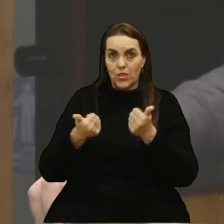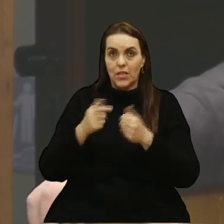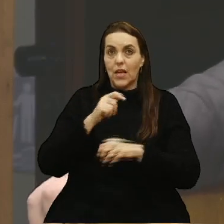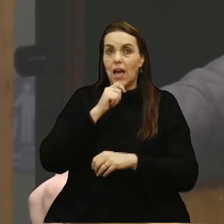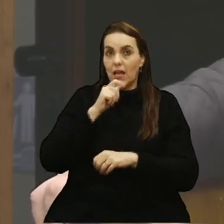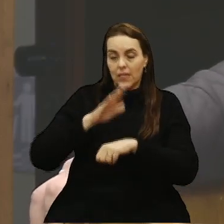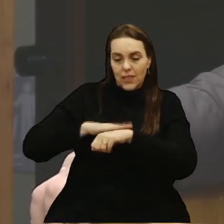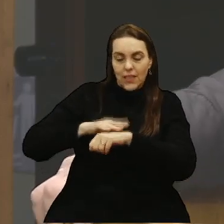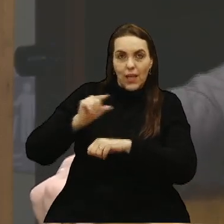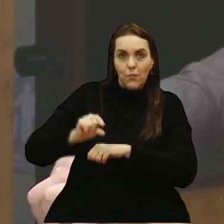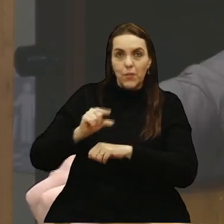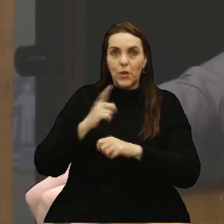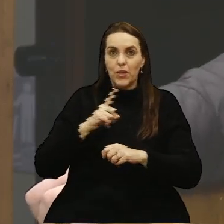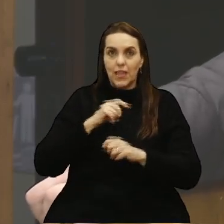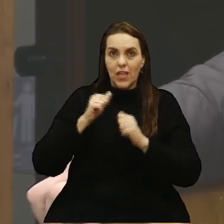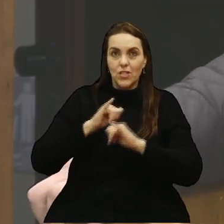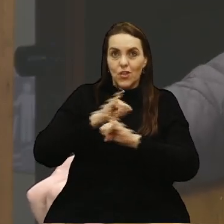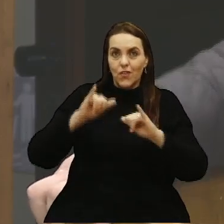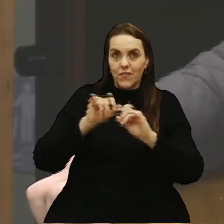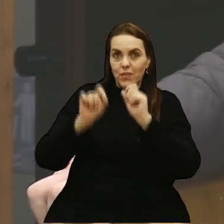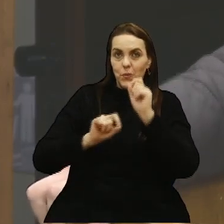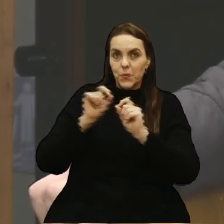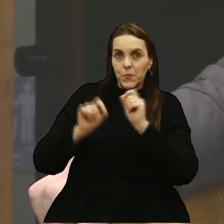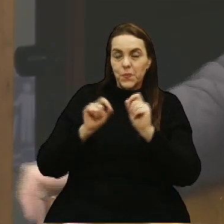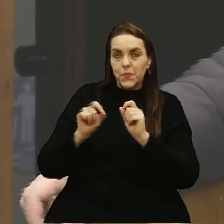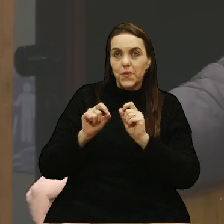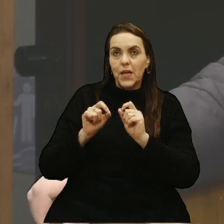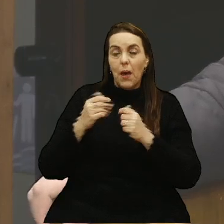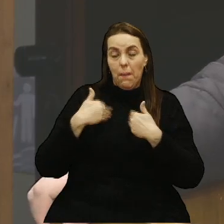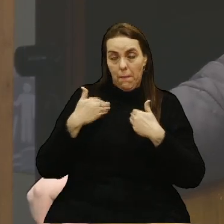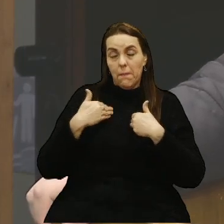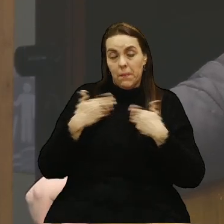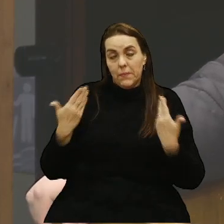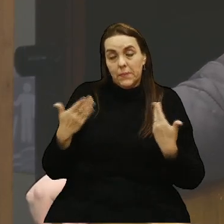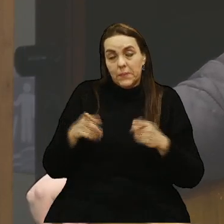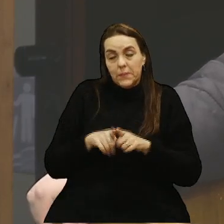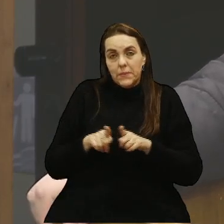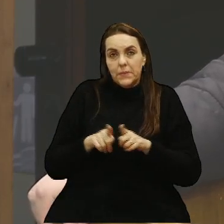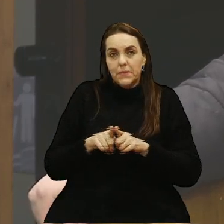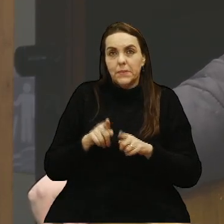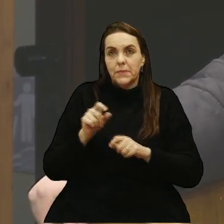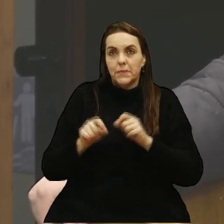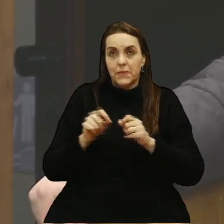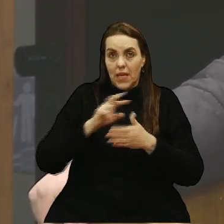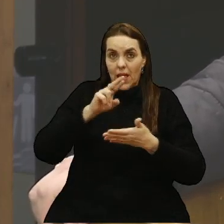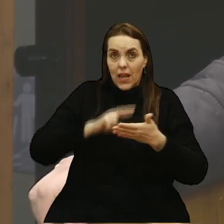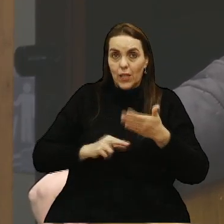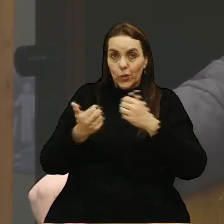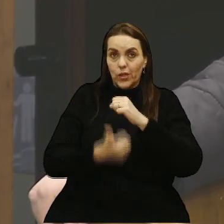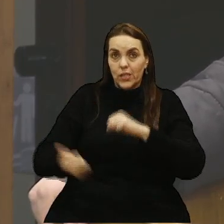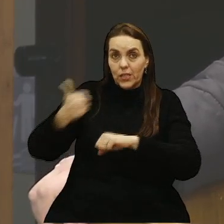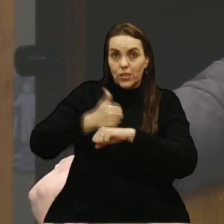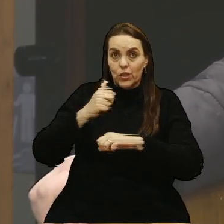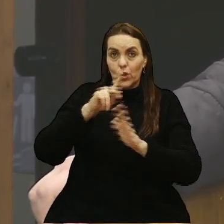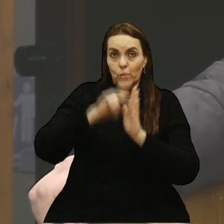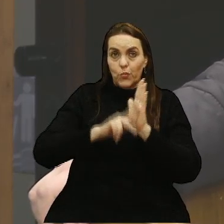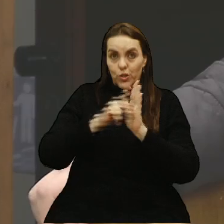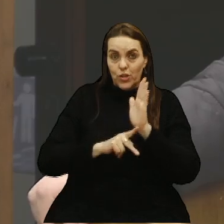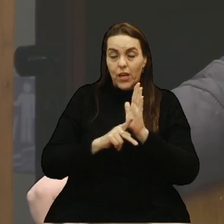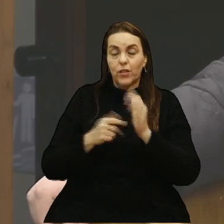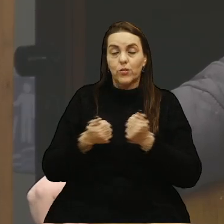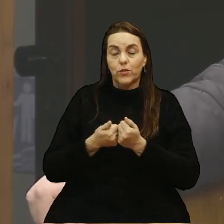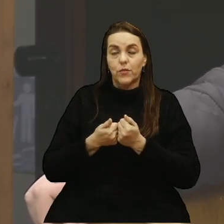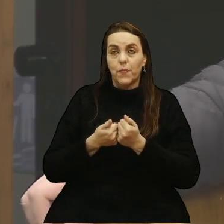me resta, presidente, manifestar apenas aqui da minha parte também, quanto relator ad hoc deste projeto, responsável por trazer à tona